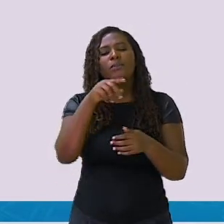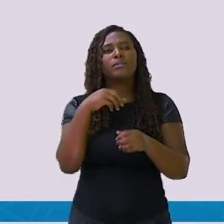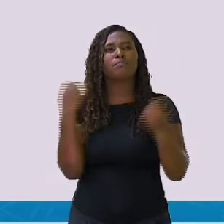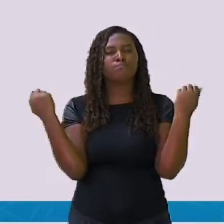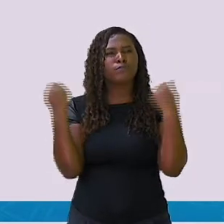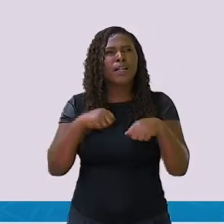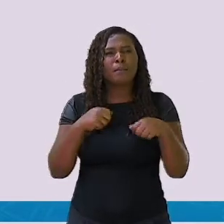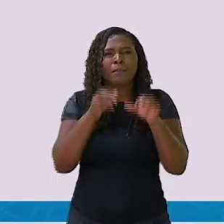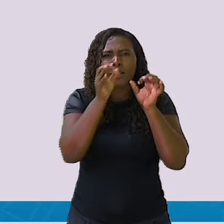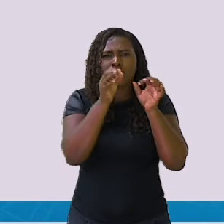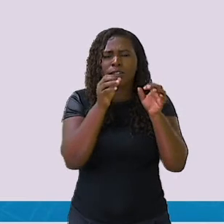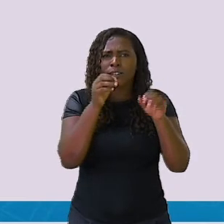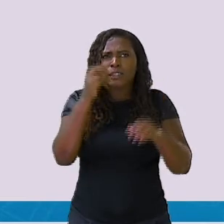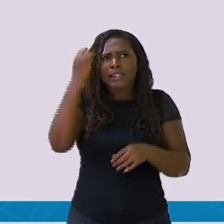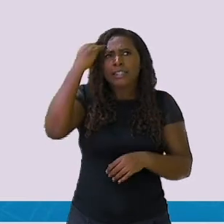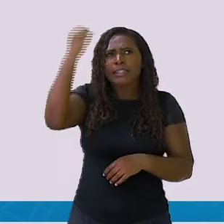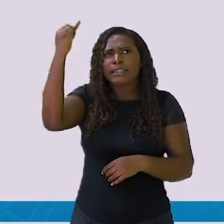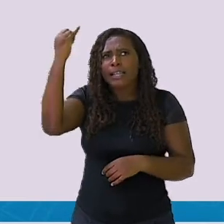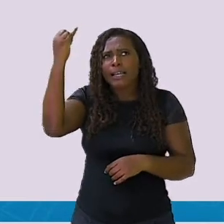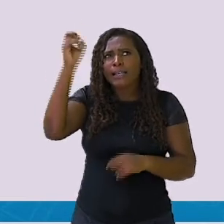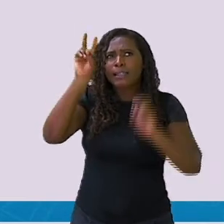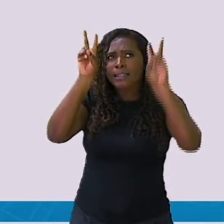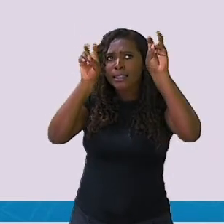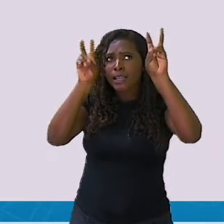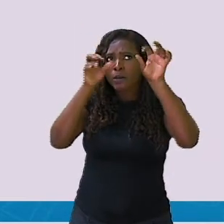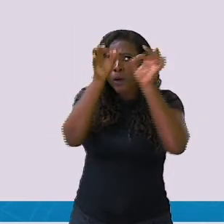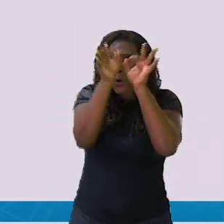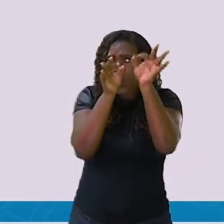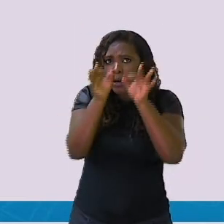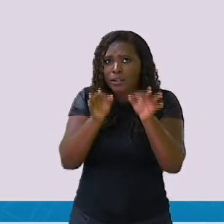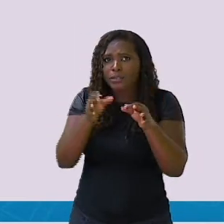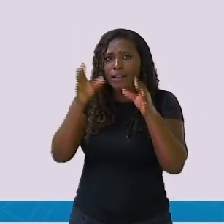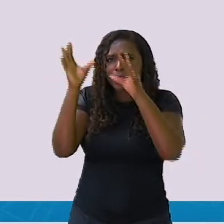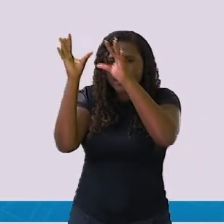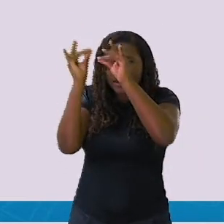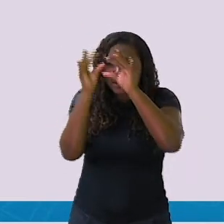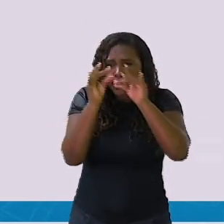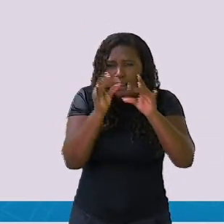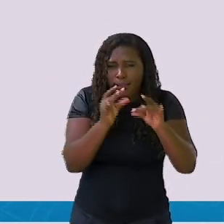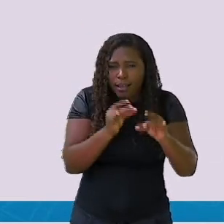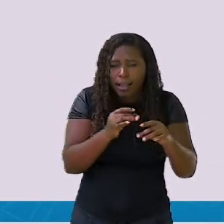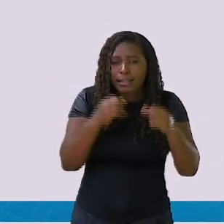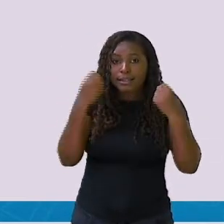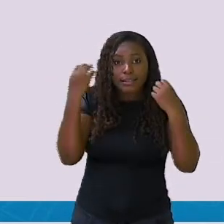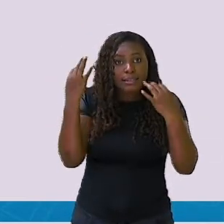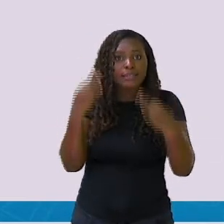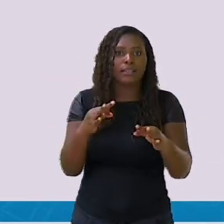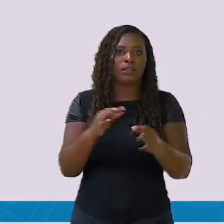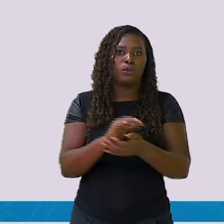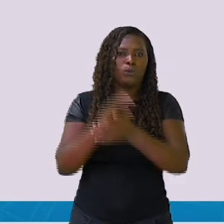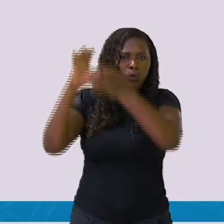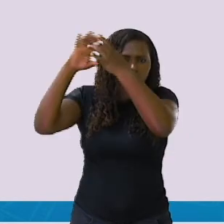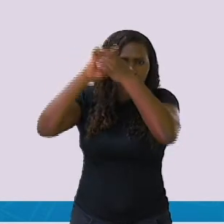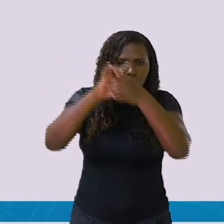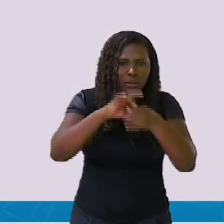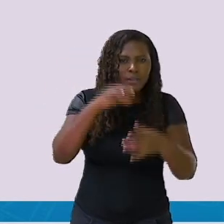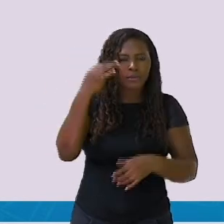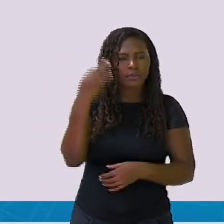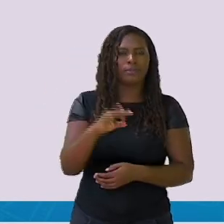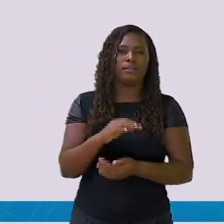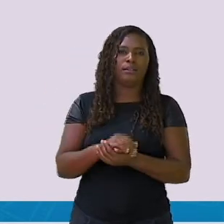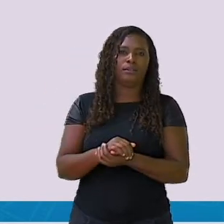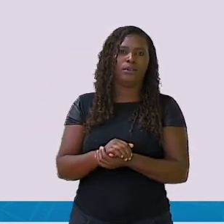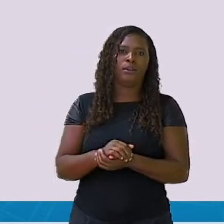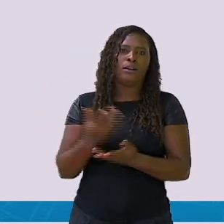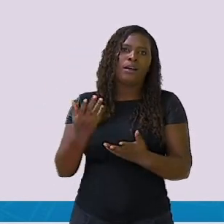forma objetiva. O que é a ideia do mapa mental? É a gente conseguir filtrar, né, o que é mais importante,